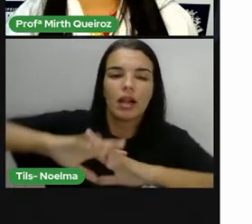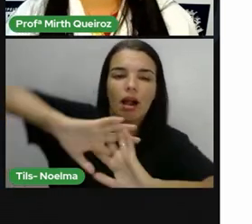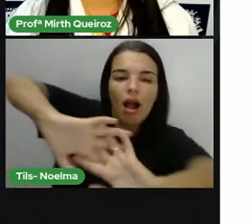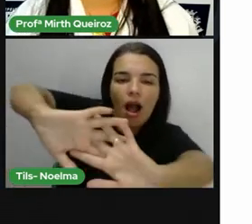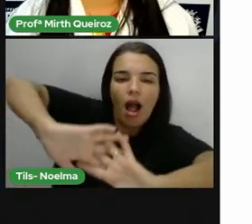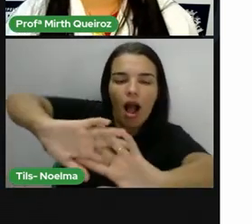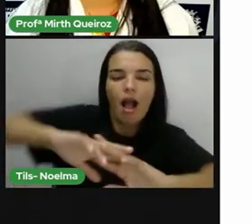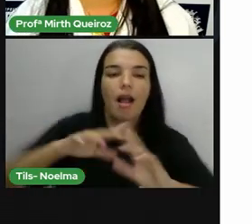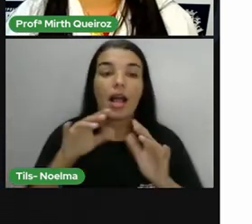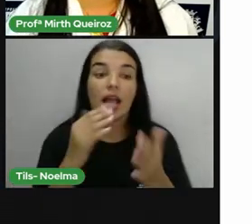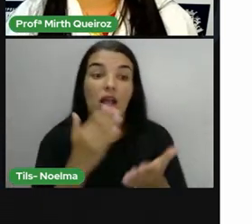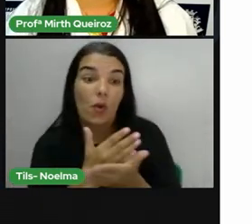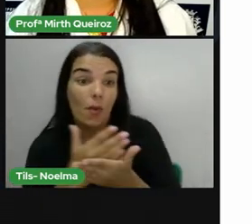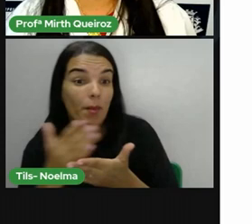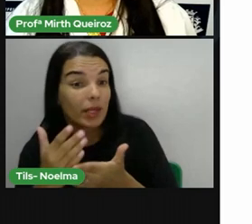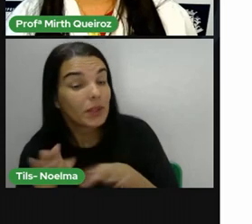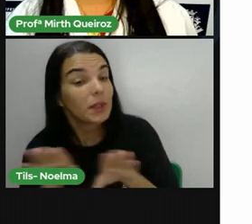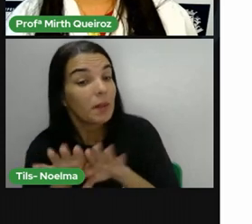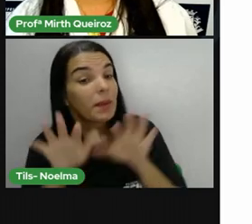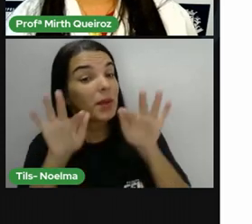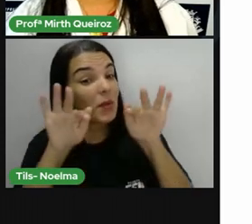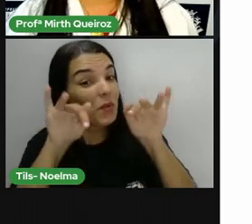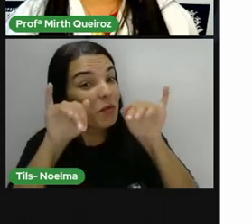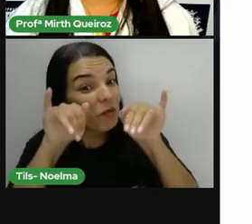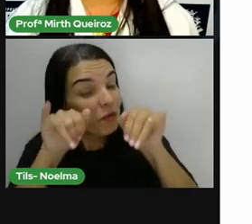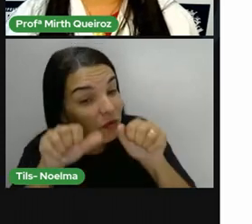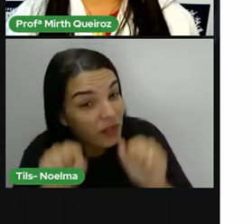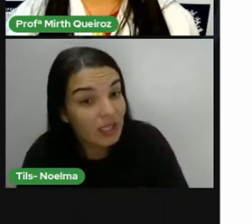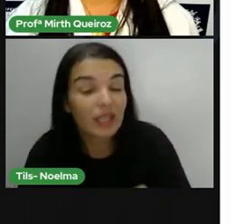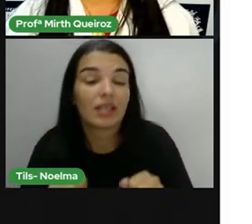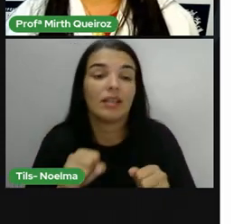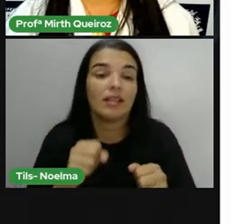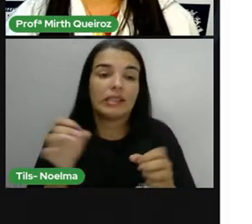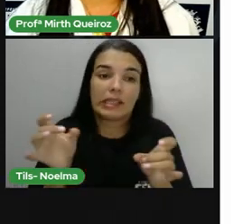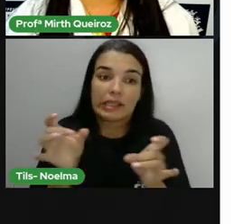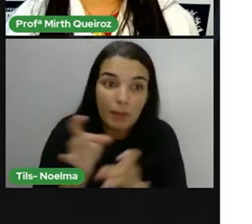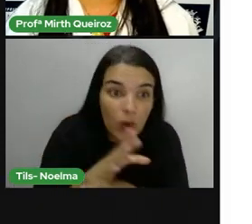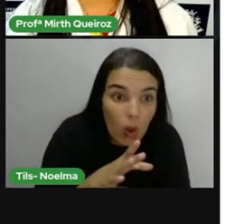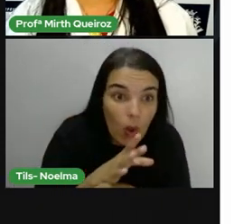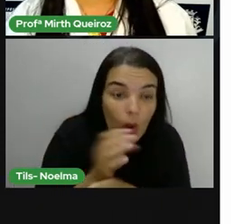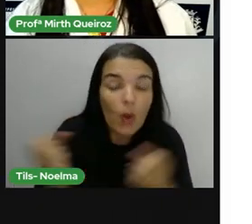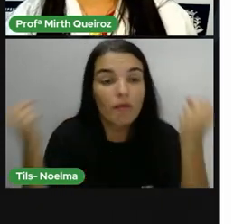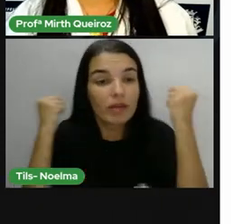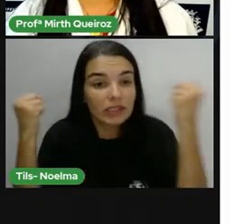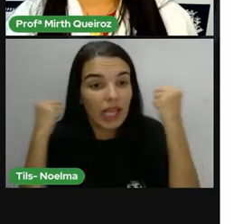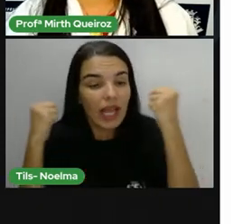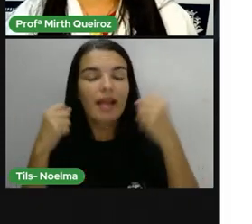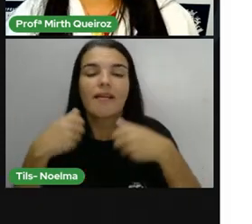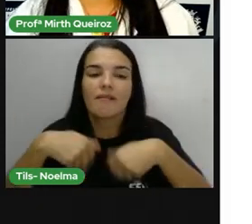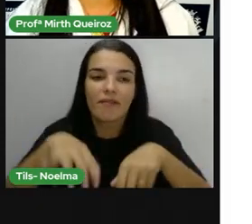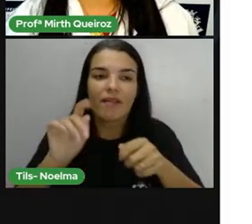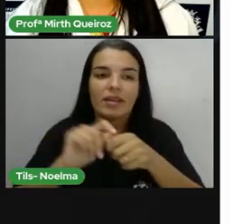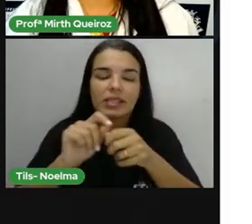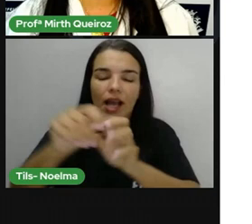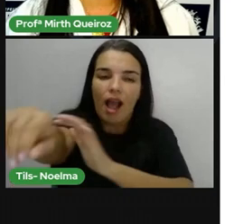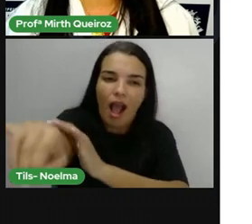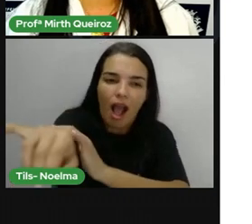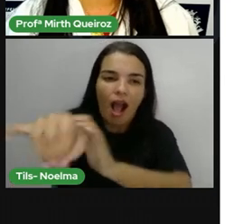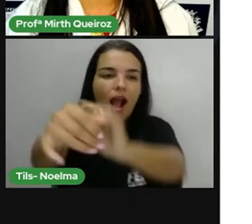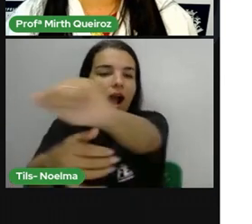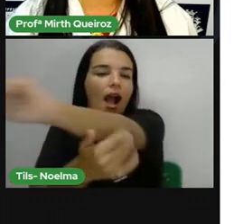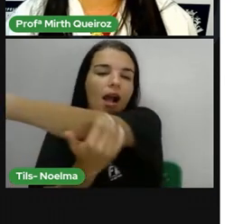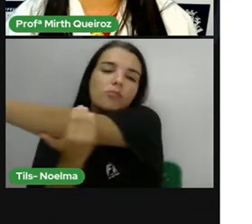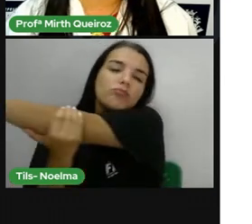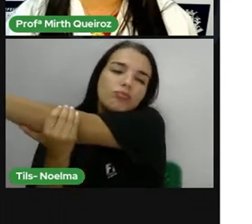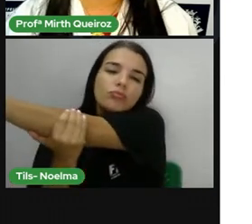da atividade física, para que a gente não tenha aí nenhum problema, nenhuma dor, né, corporal causada,